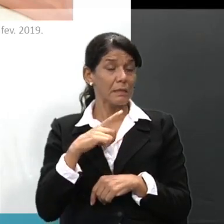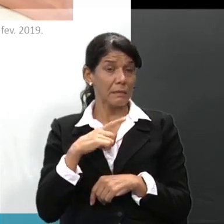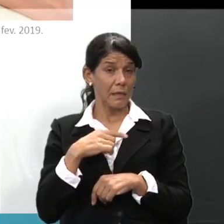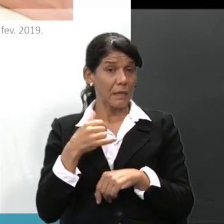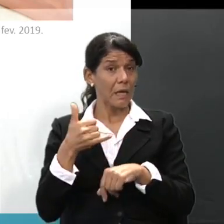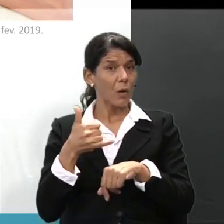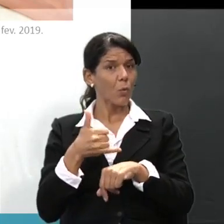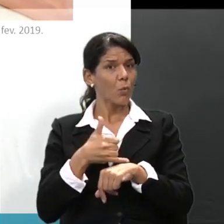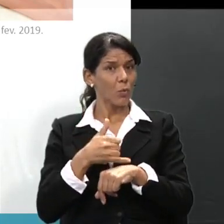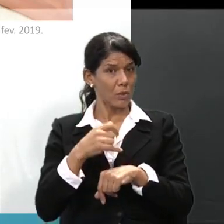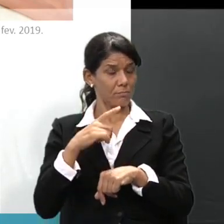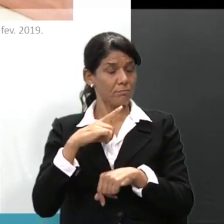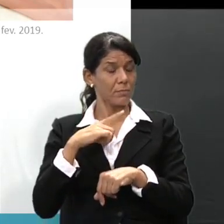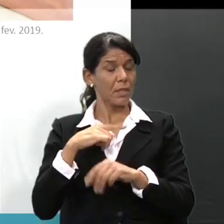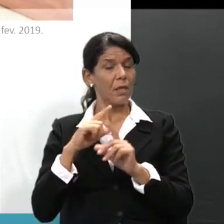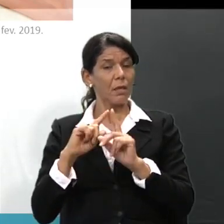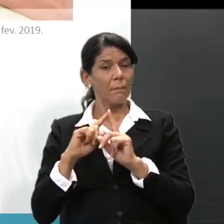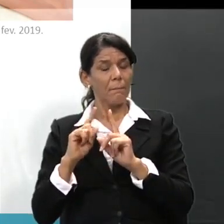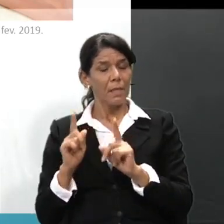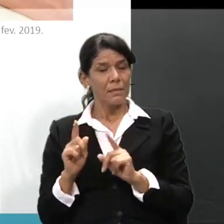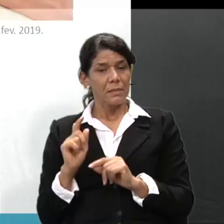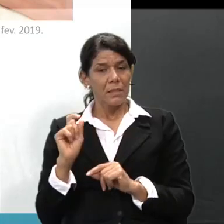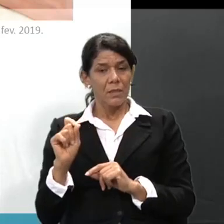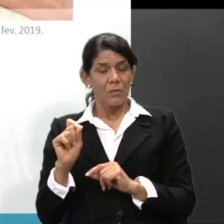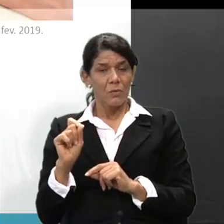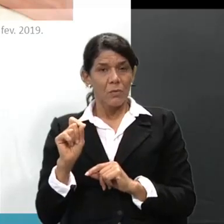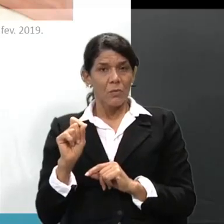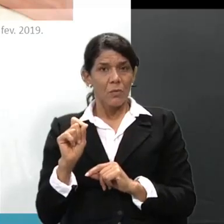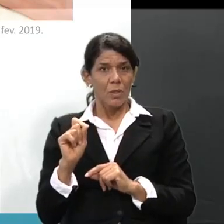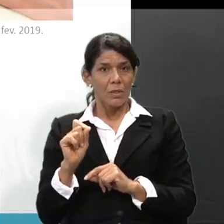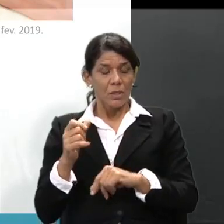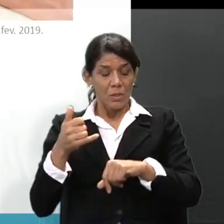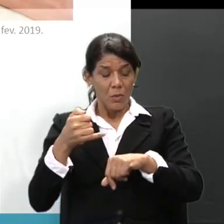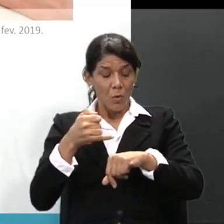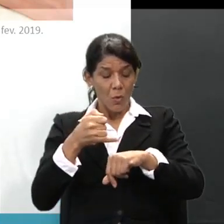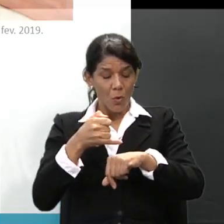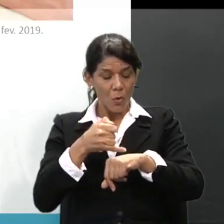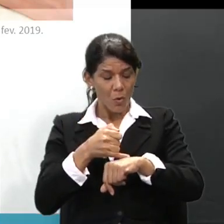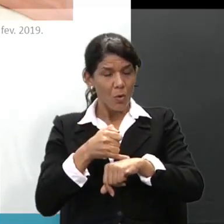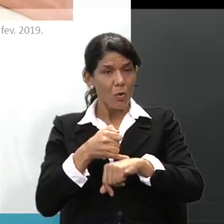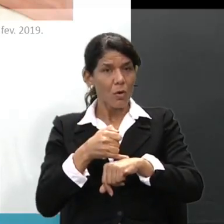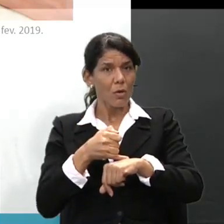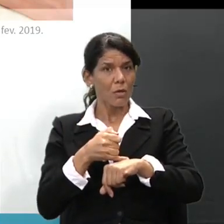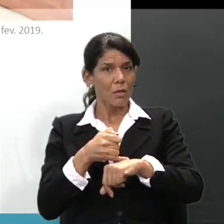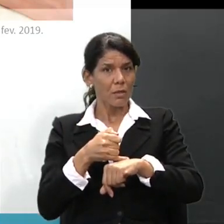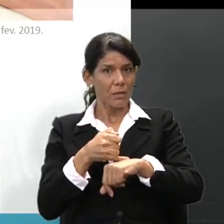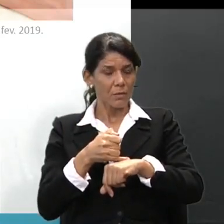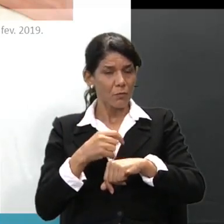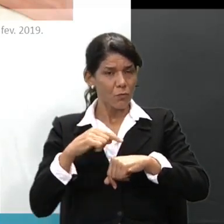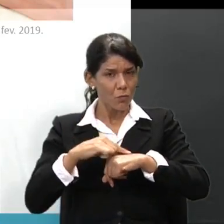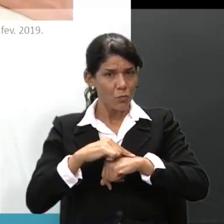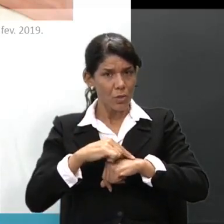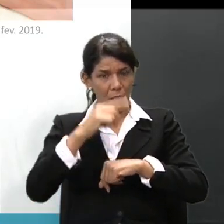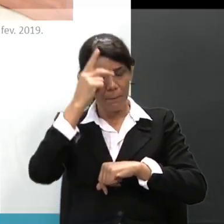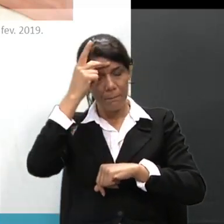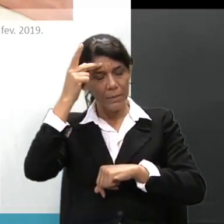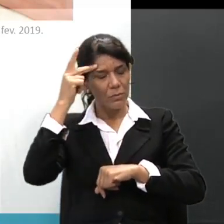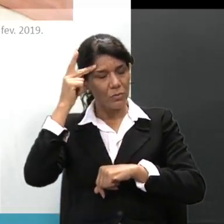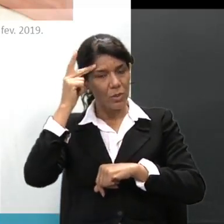tem uma agulha, entretanto, quando nós administramos, né, quando nós perfuramos o paciente,